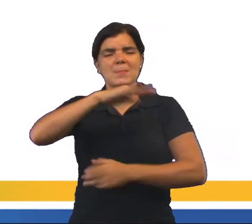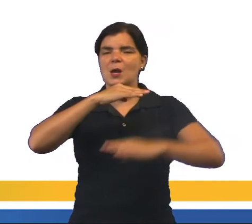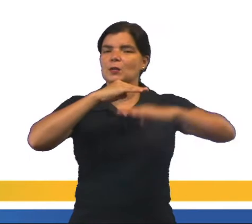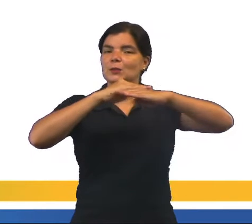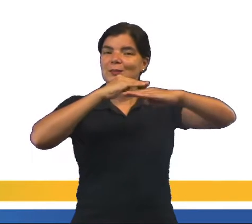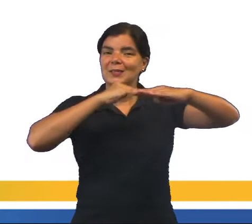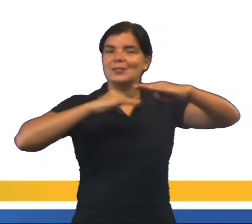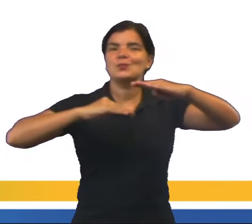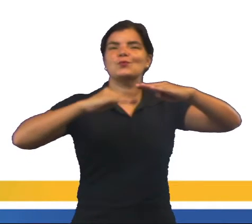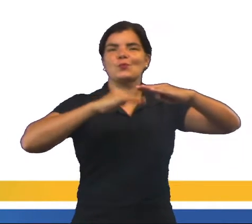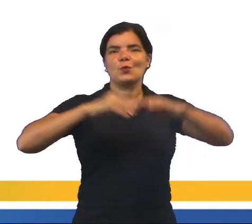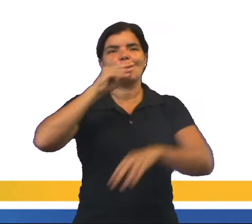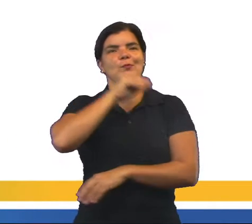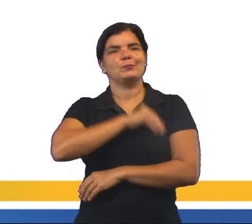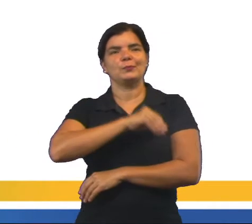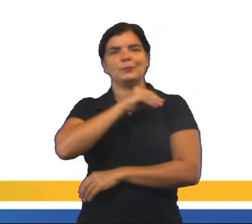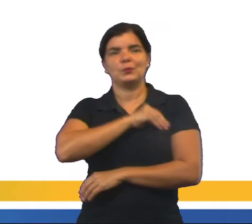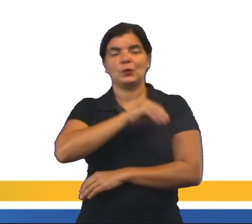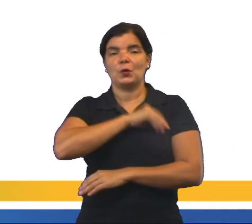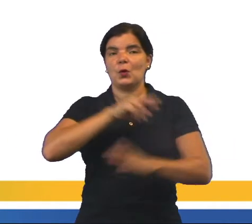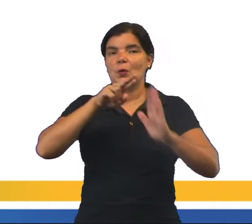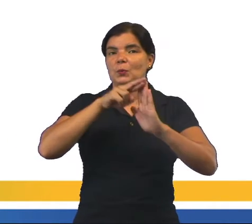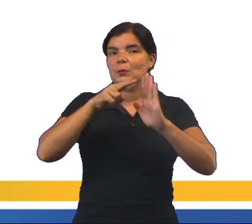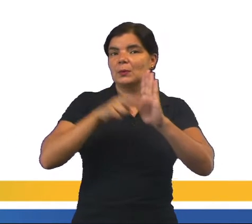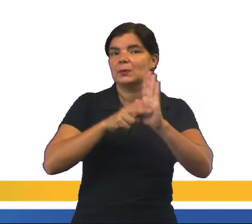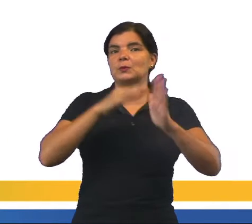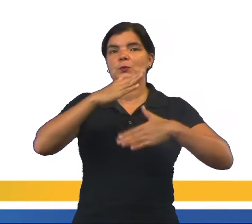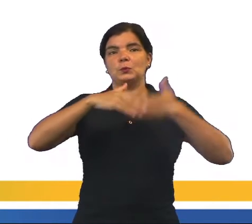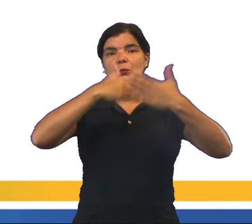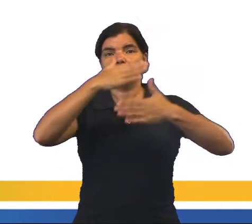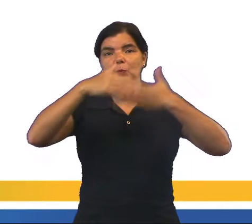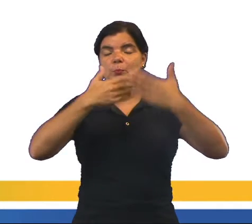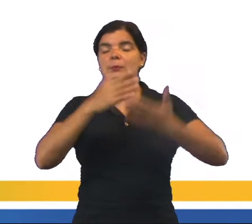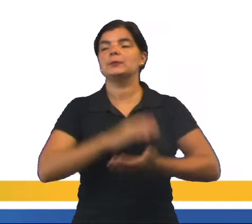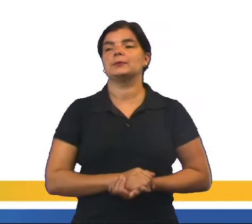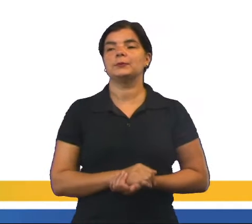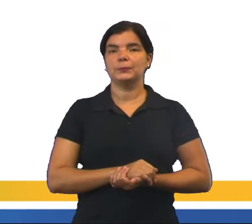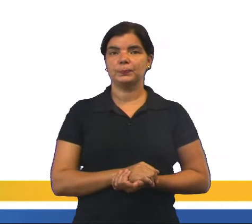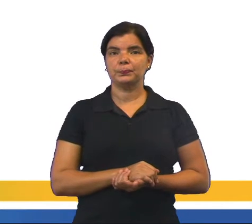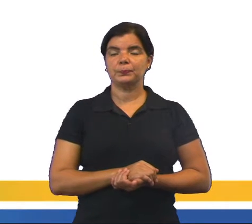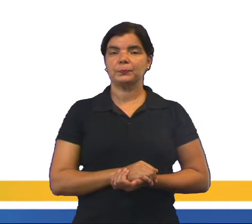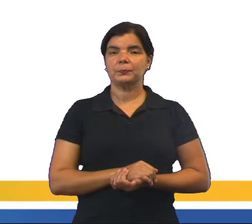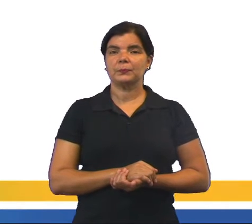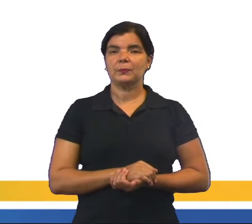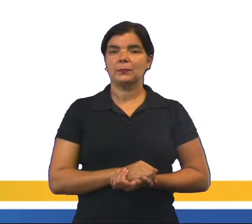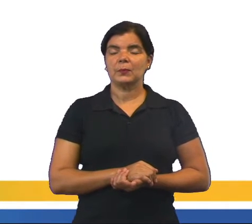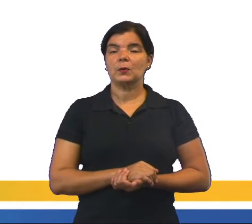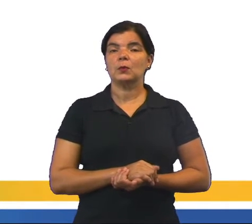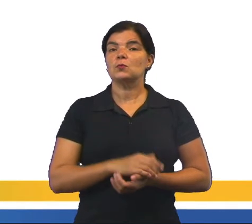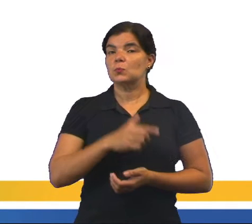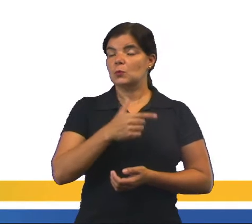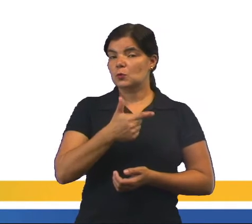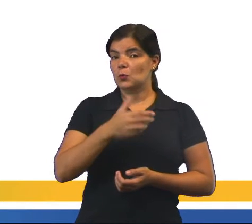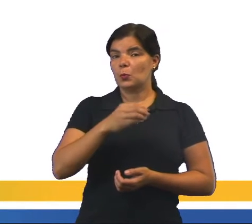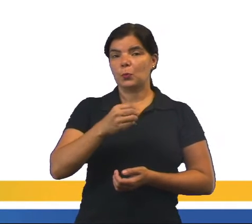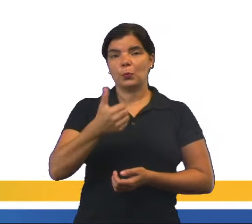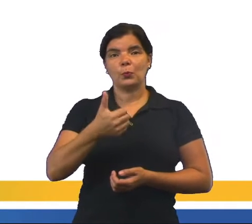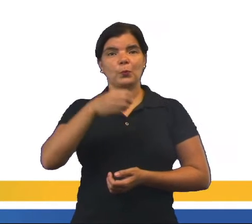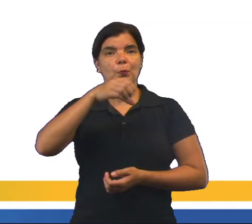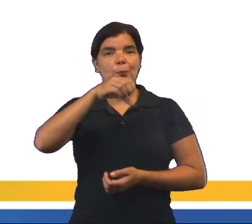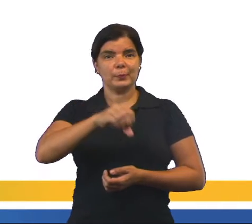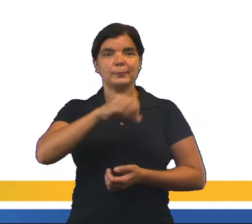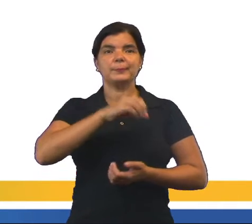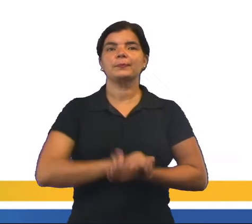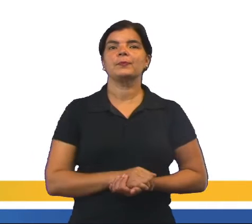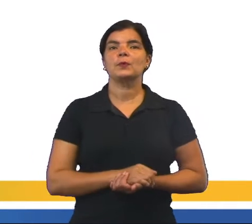maior desigualdade de renda no relatório de desenvolvimento de renda, no relatório de desenvolvimento humano,